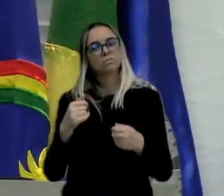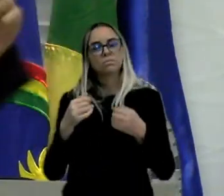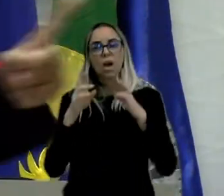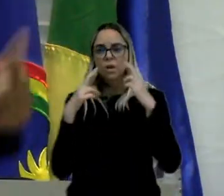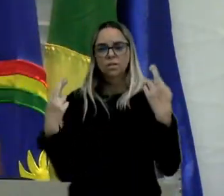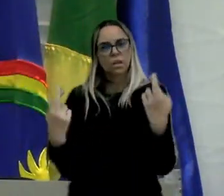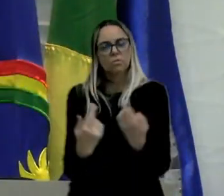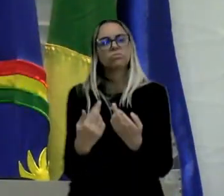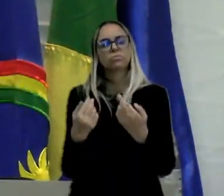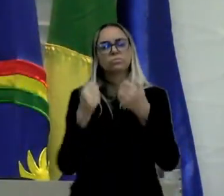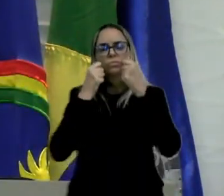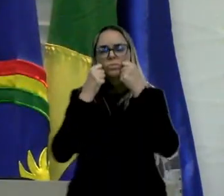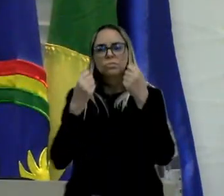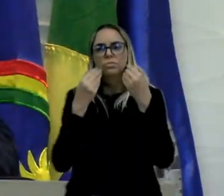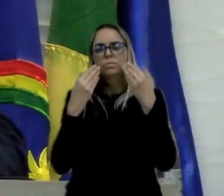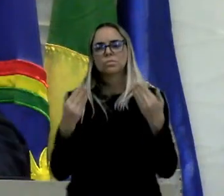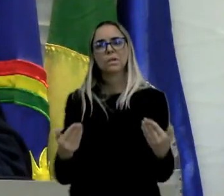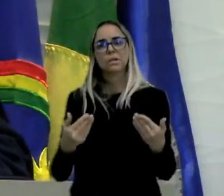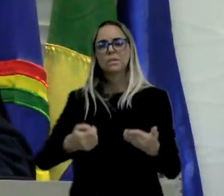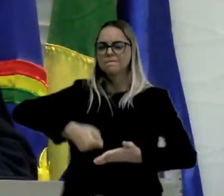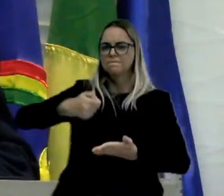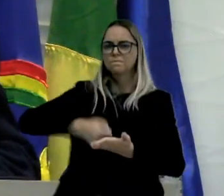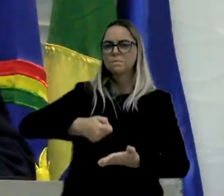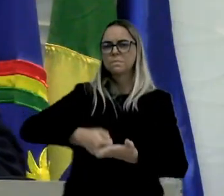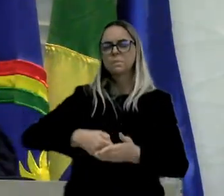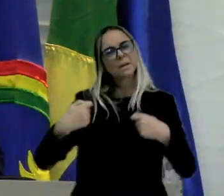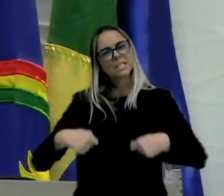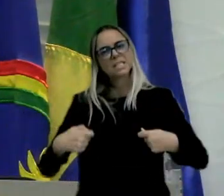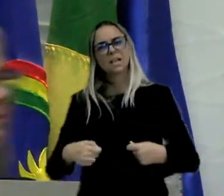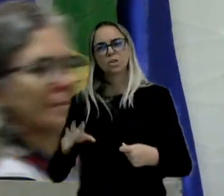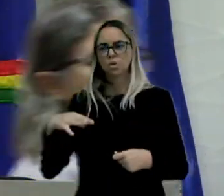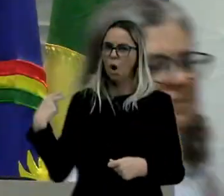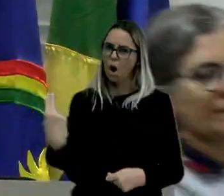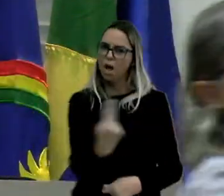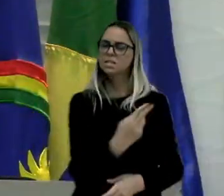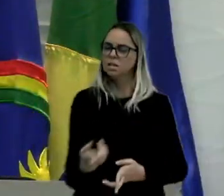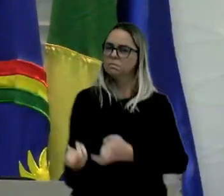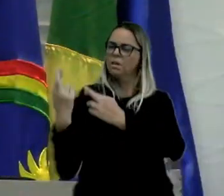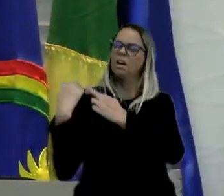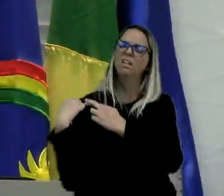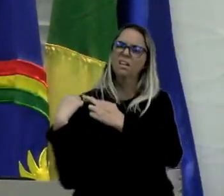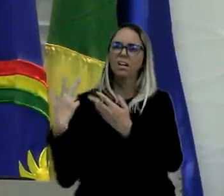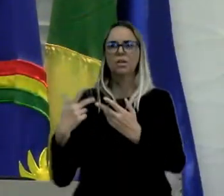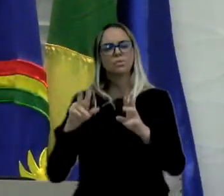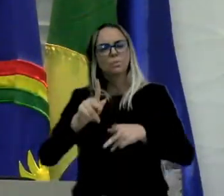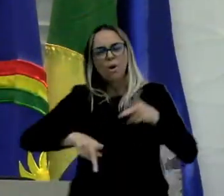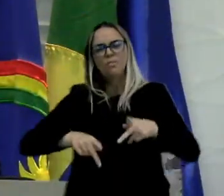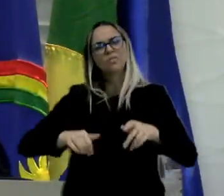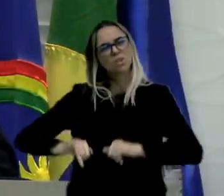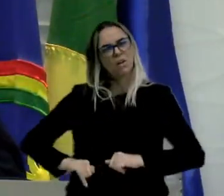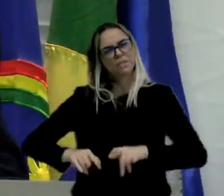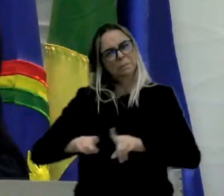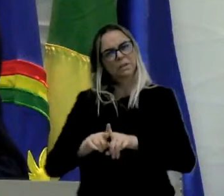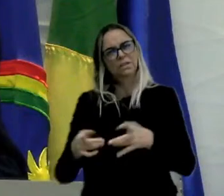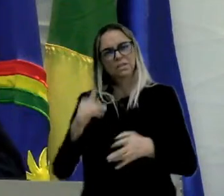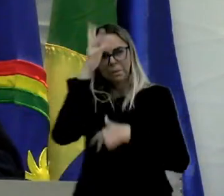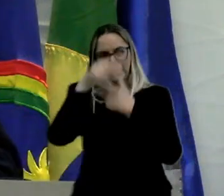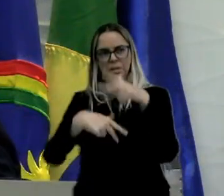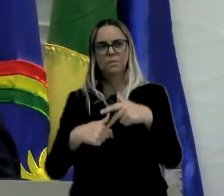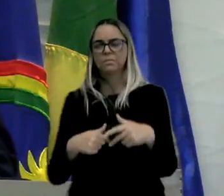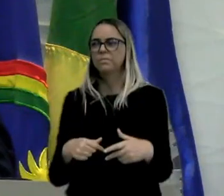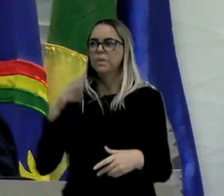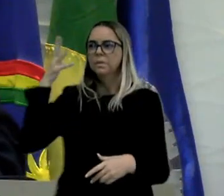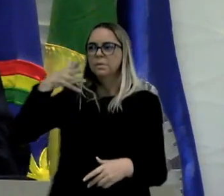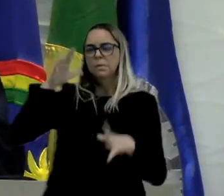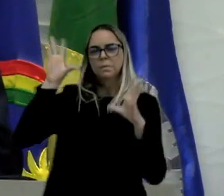pegar pegado Vamos carregar esse peso que é de todos nós e o sofrimento é do povo de São V encerrado senhor